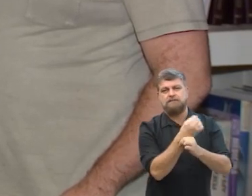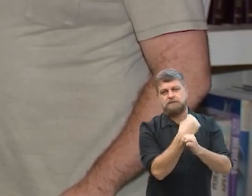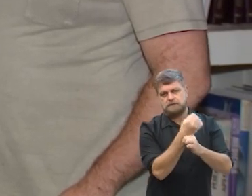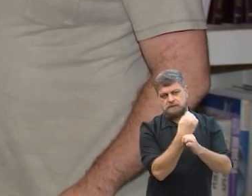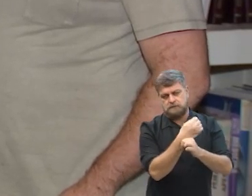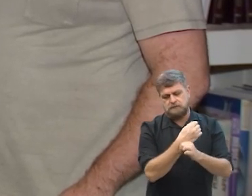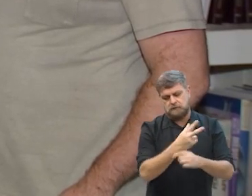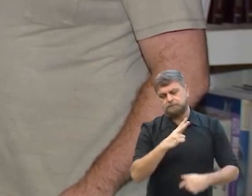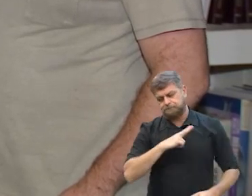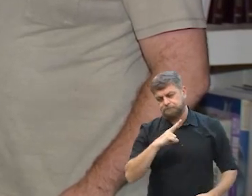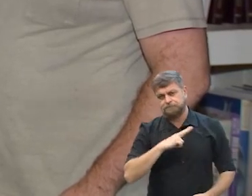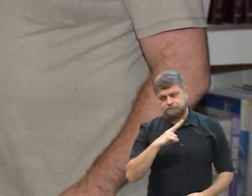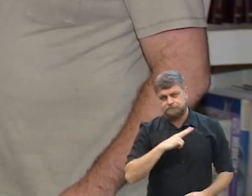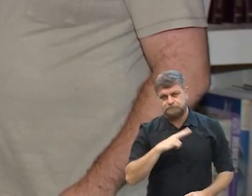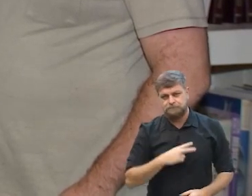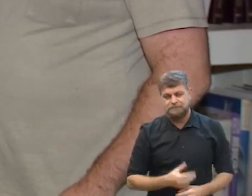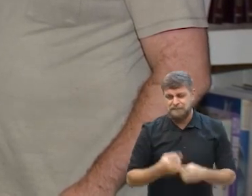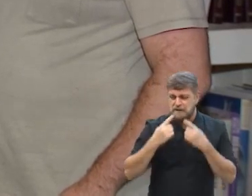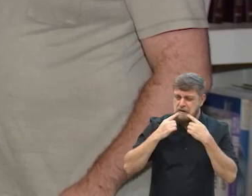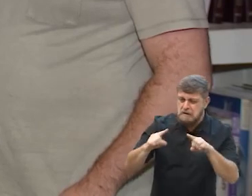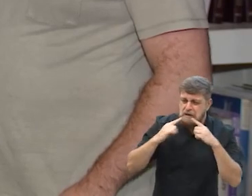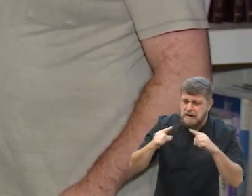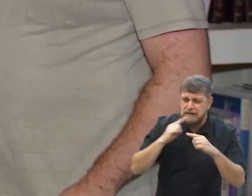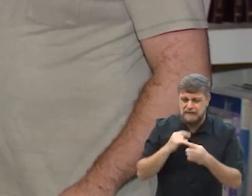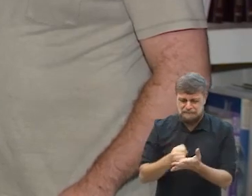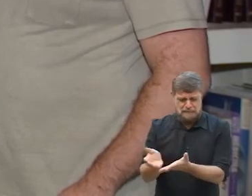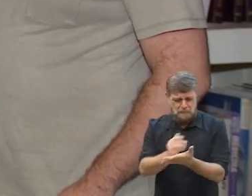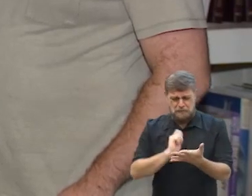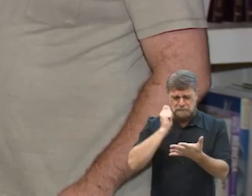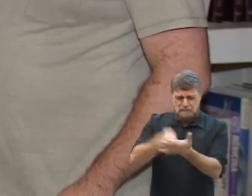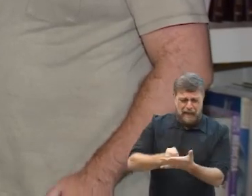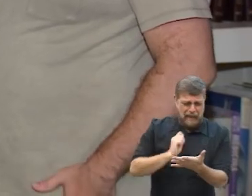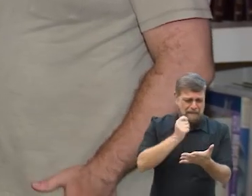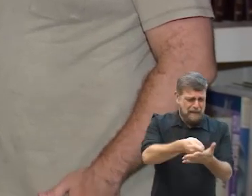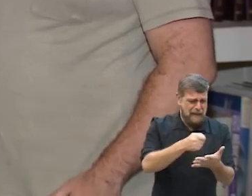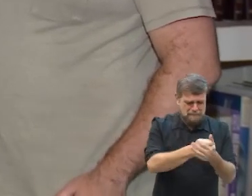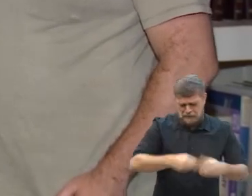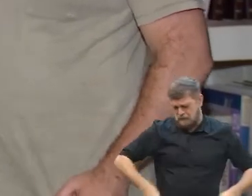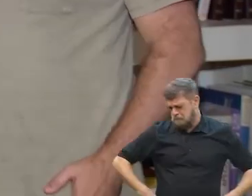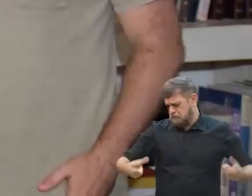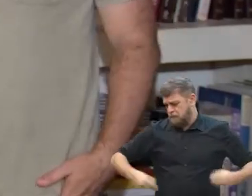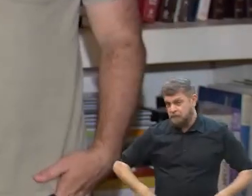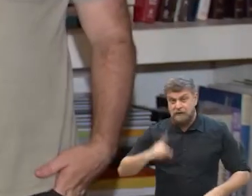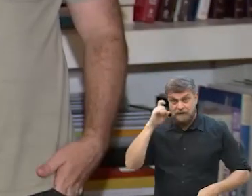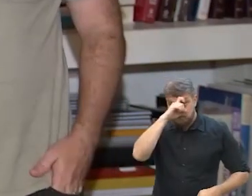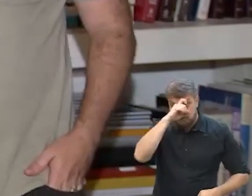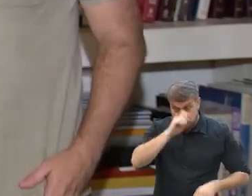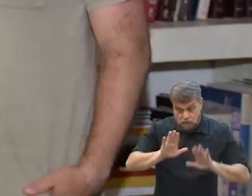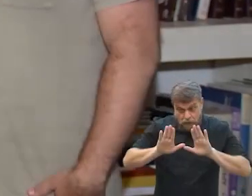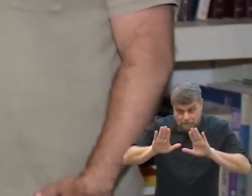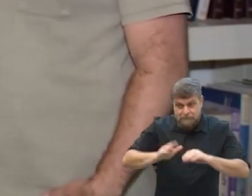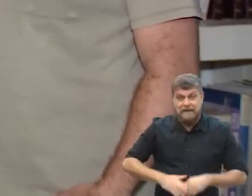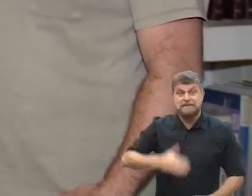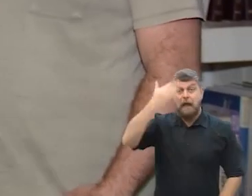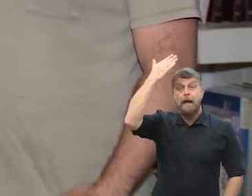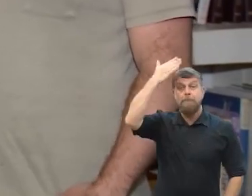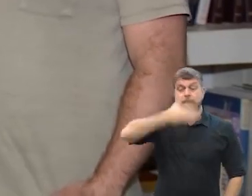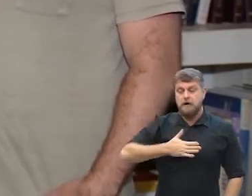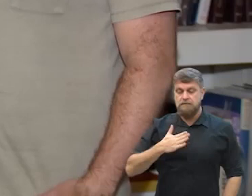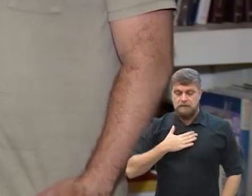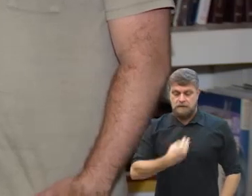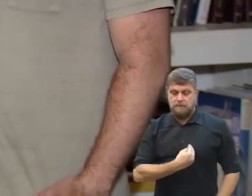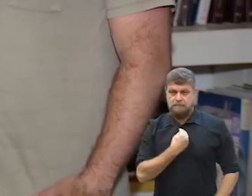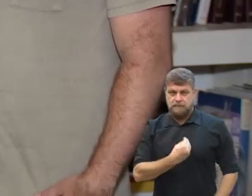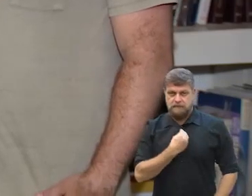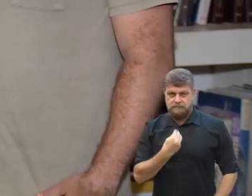fisioterapia. Às vezes você reclama, paga muito, é muito difícil. Mas é fundamental. Então, estou dando meu testemunho, meu